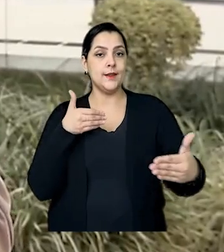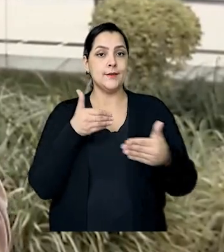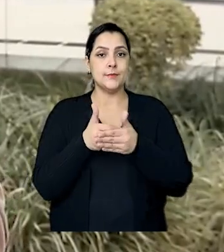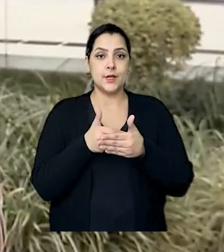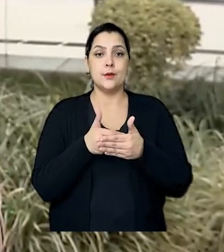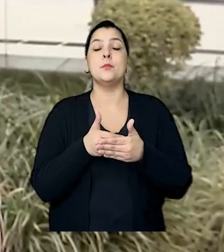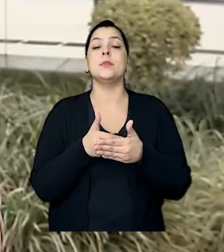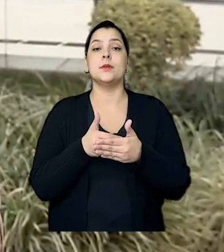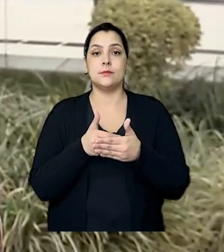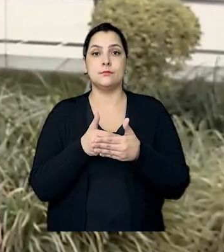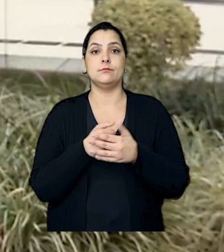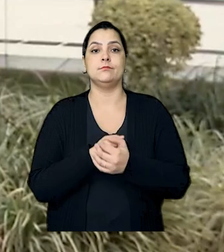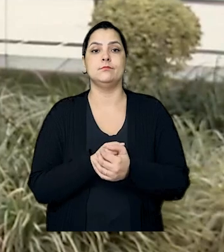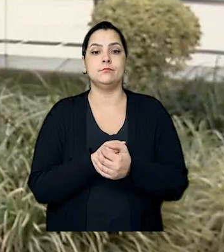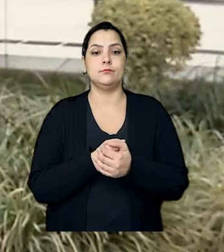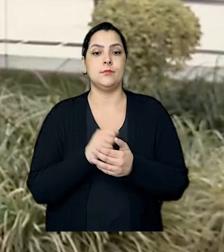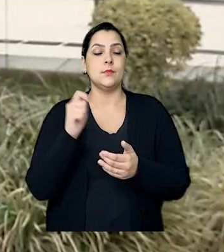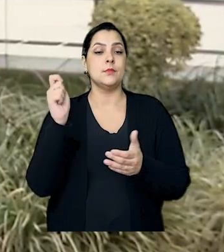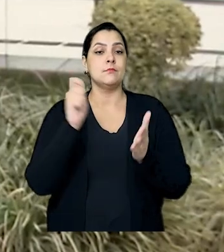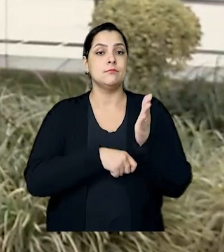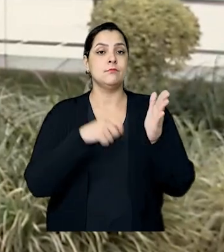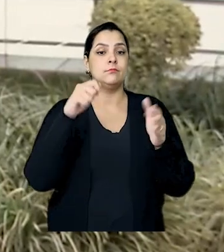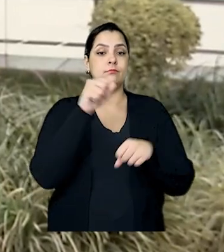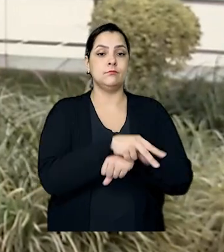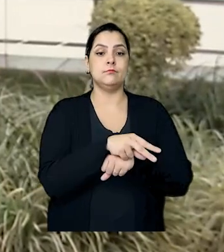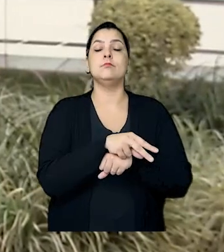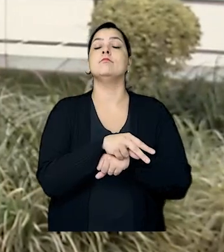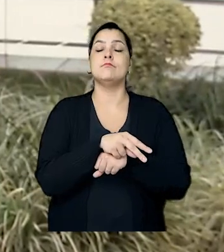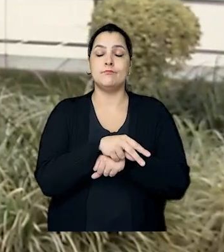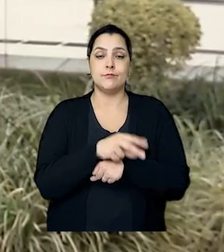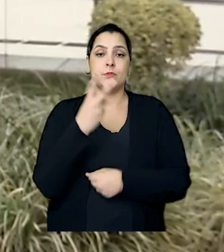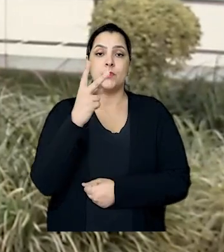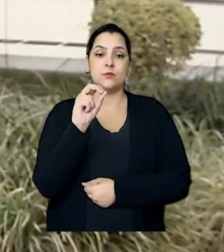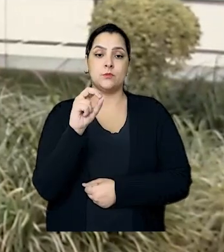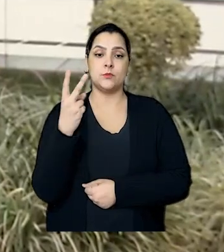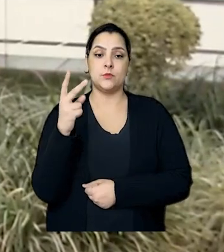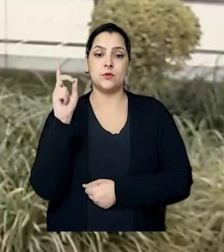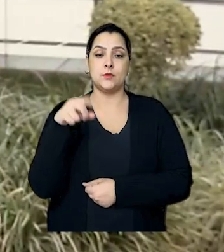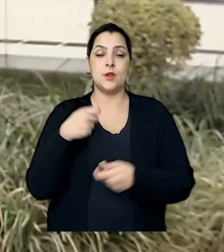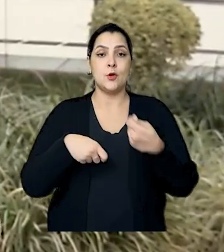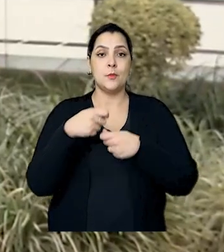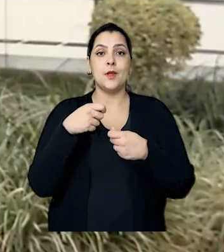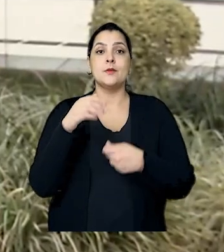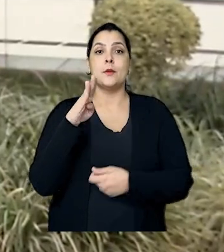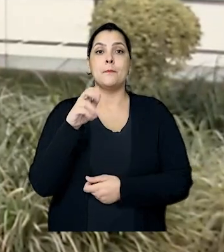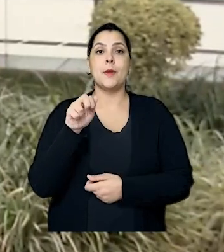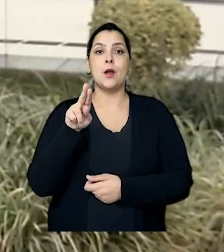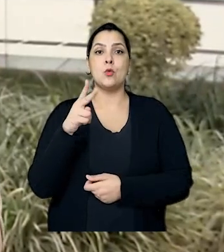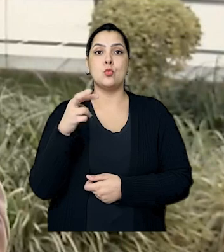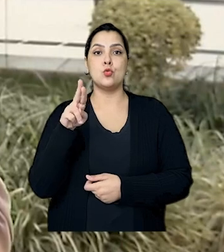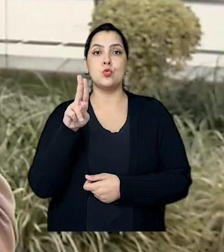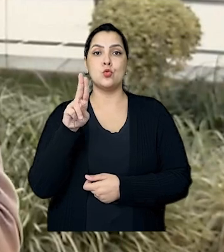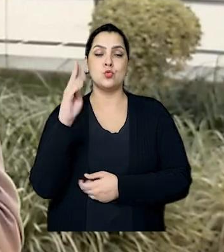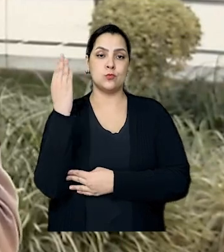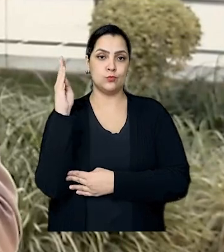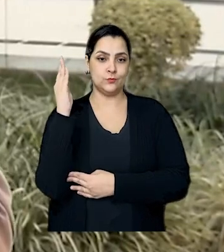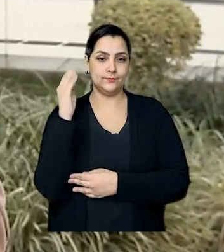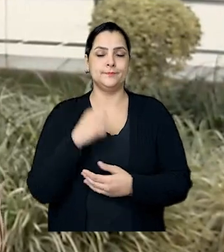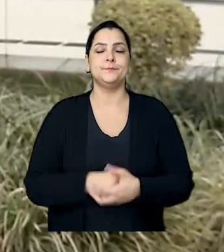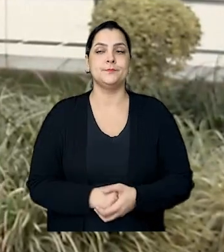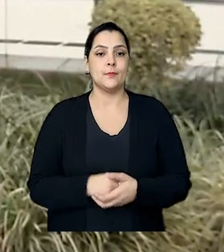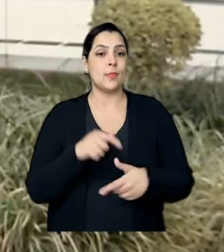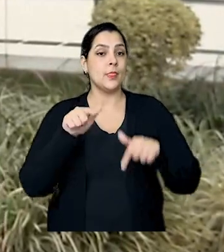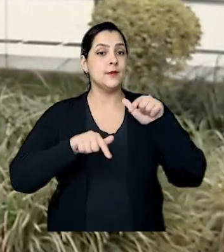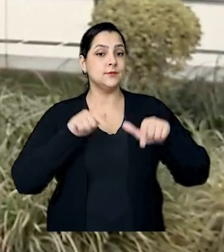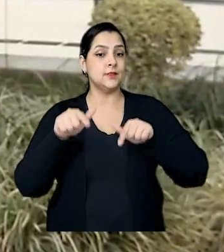Ribeirão Preto disse que foi admitido em 2002 pela zopone Engenharia e Comércio do município de Bauru em São Paulo Segundo